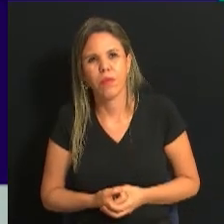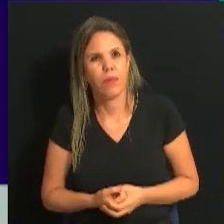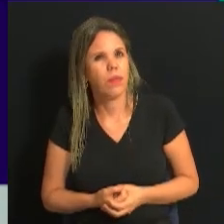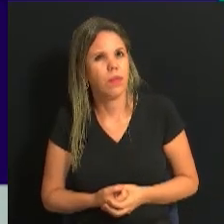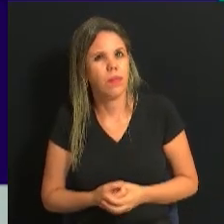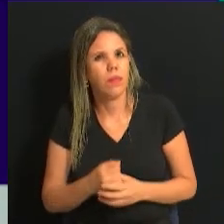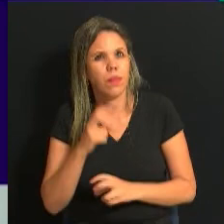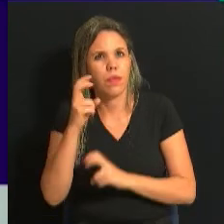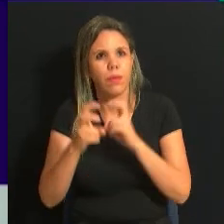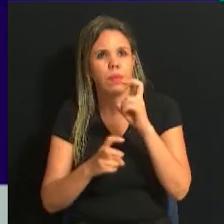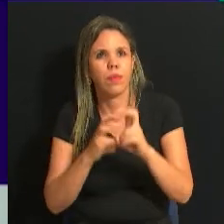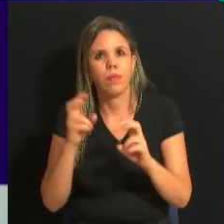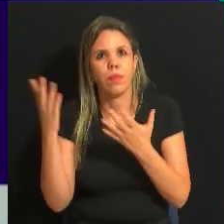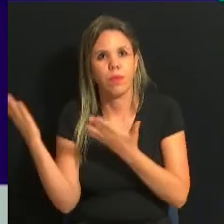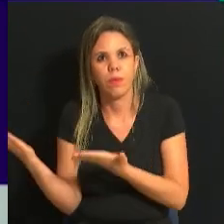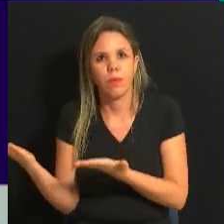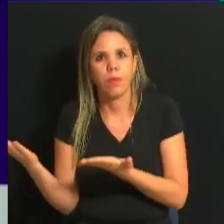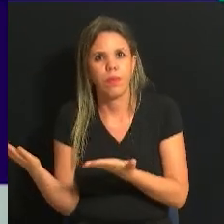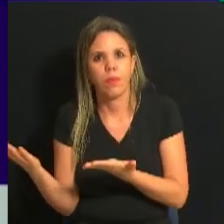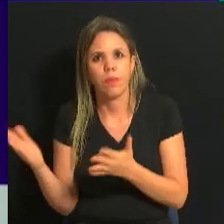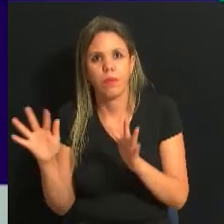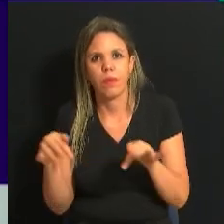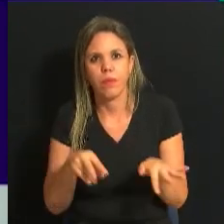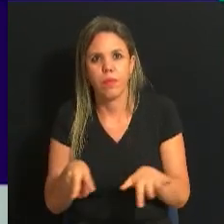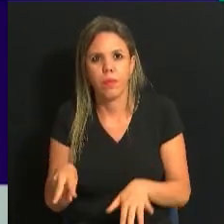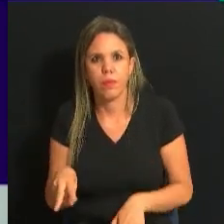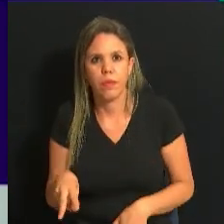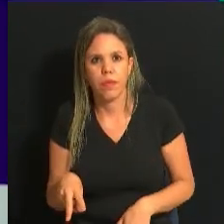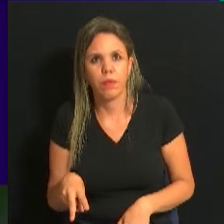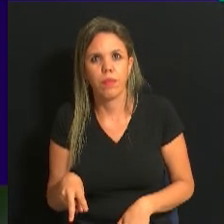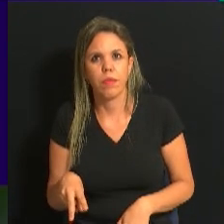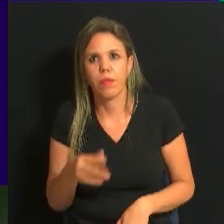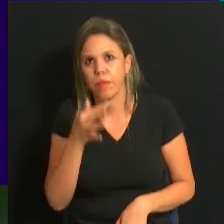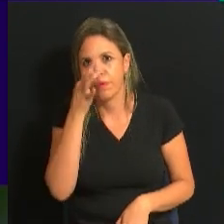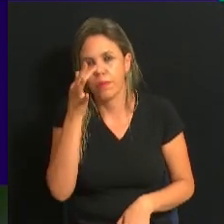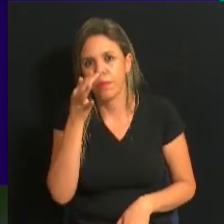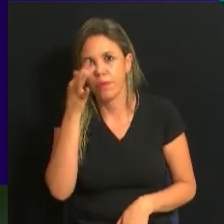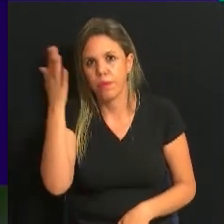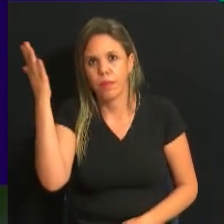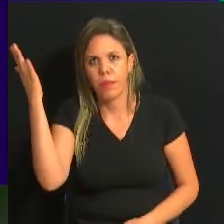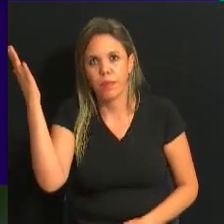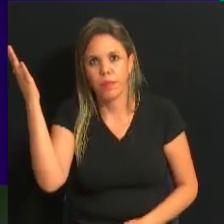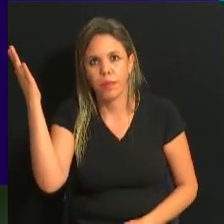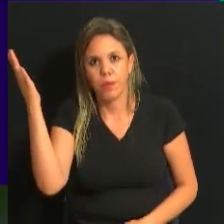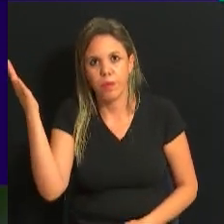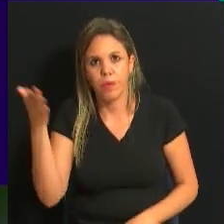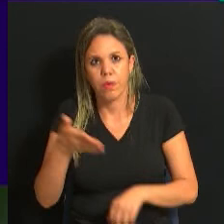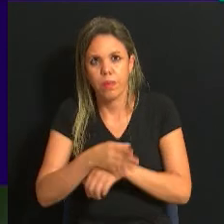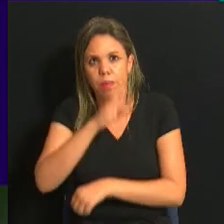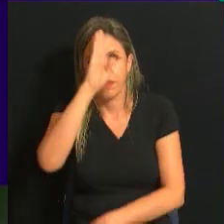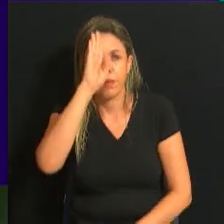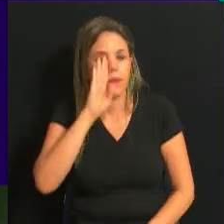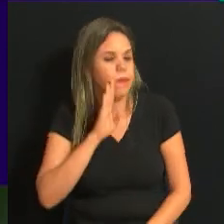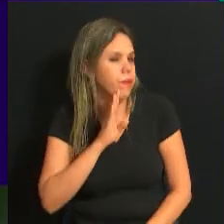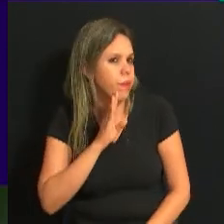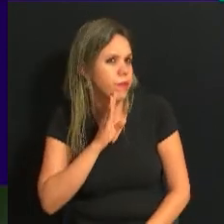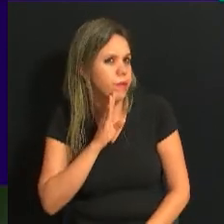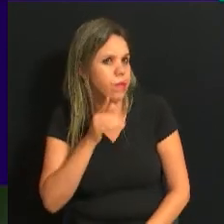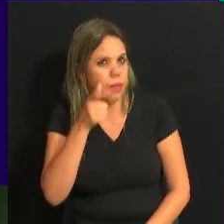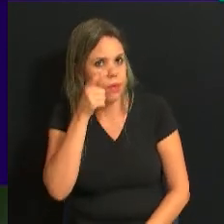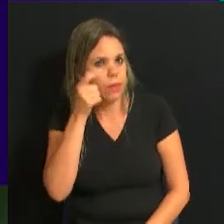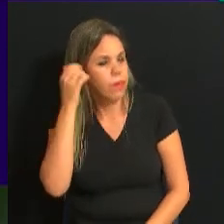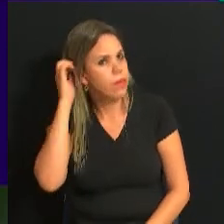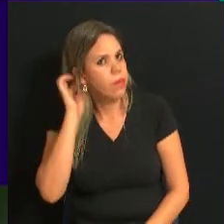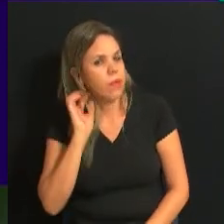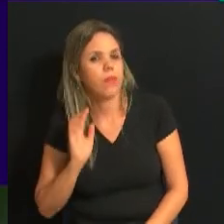dos Jequitibás recebe neste final de semana a Feira de Orquídeas e Suculentas com entrada gratuita. A feira contará